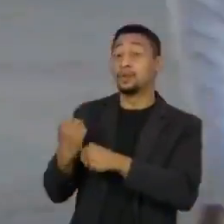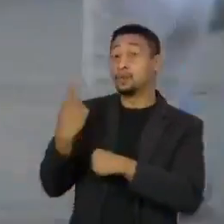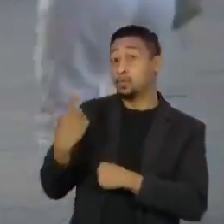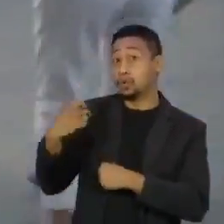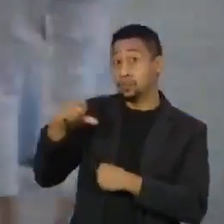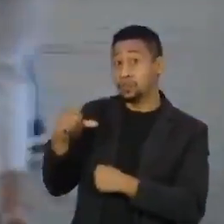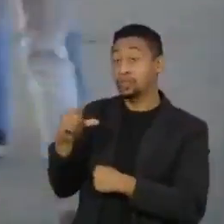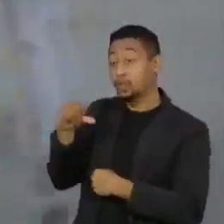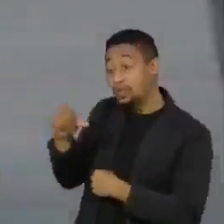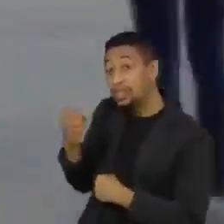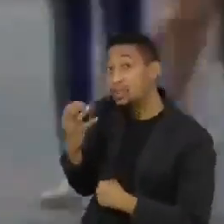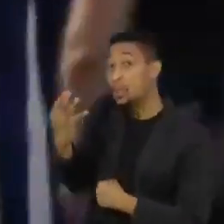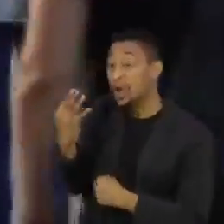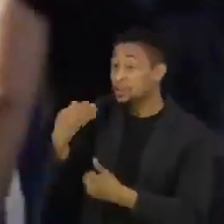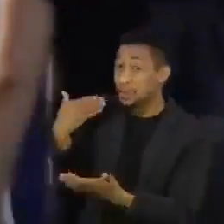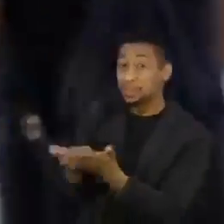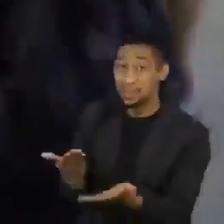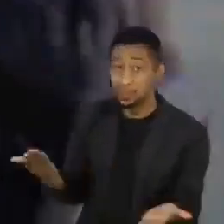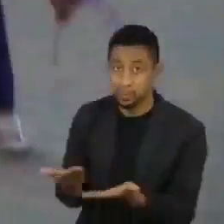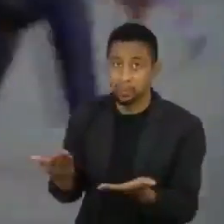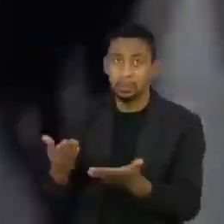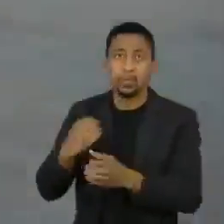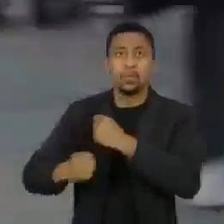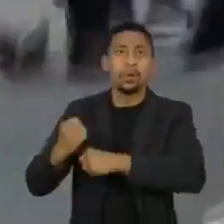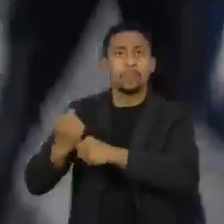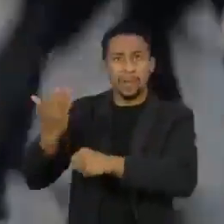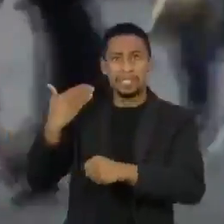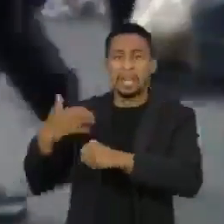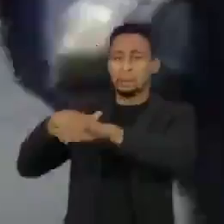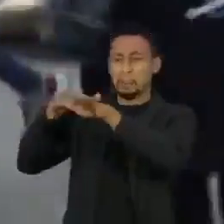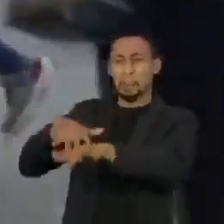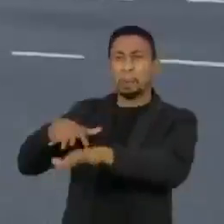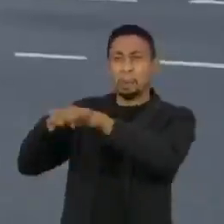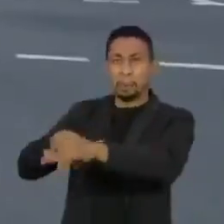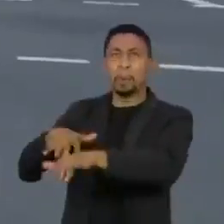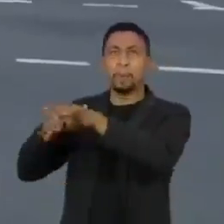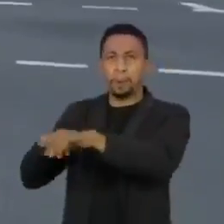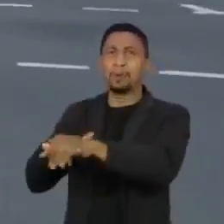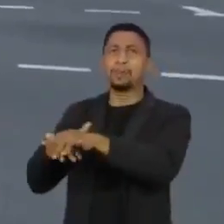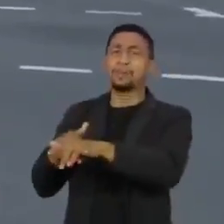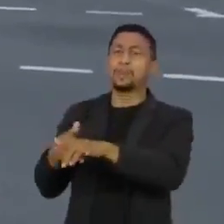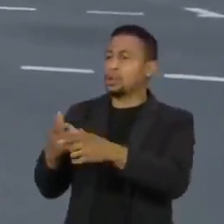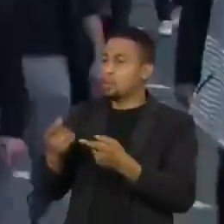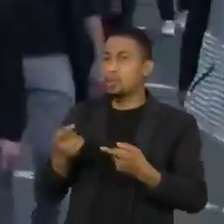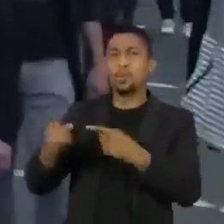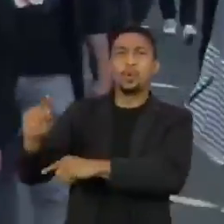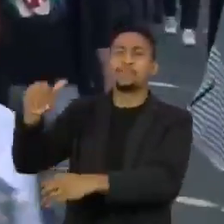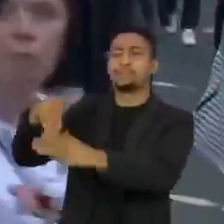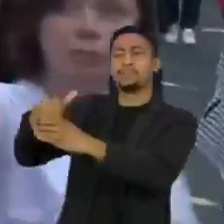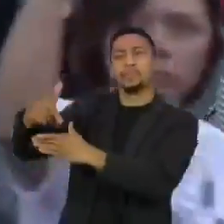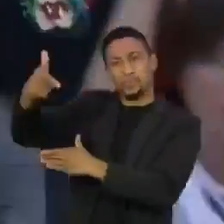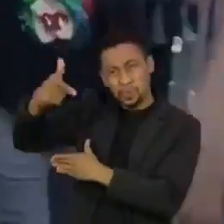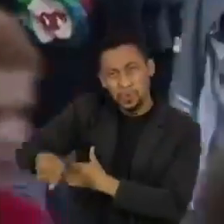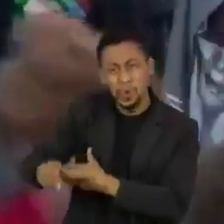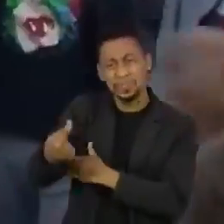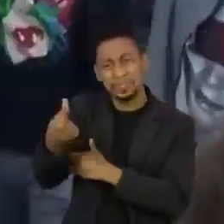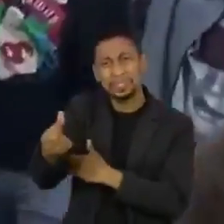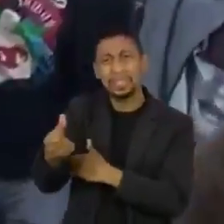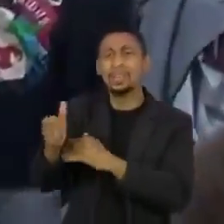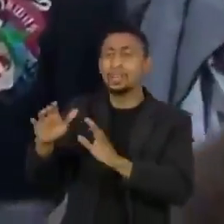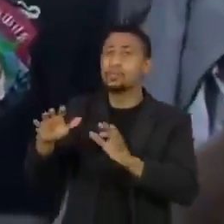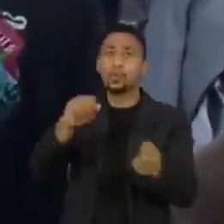1994 no ano passado as imagens da repressão aos protestos contra a sexta reeleição seguida dele